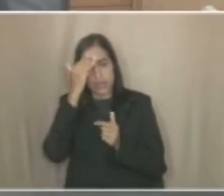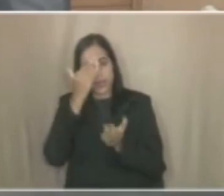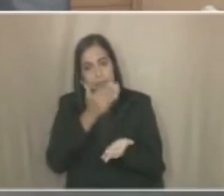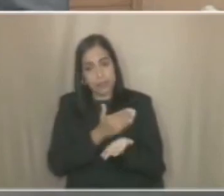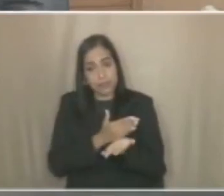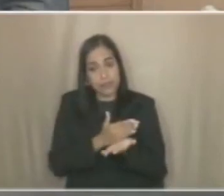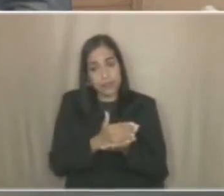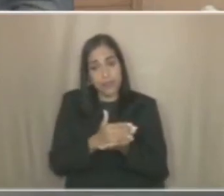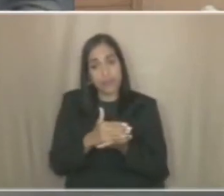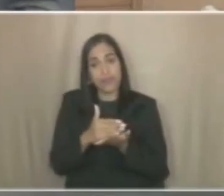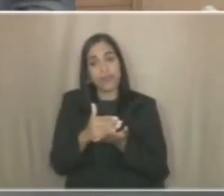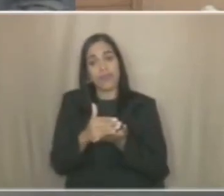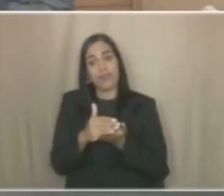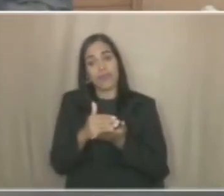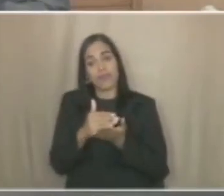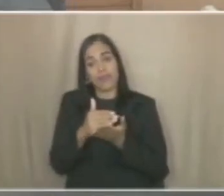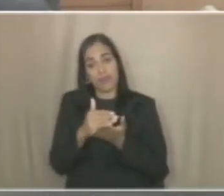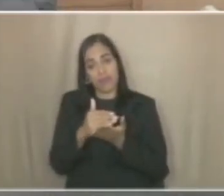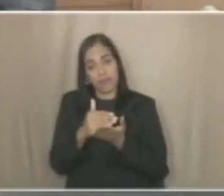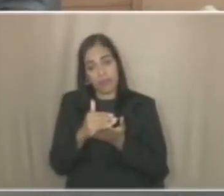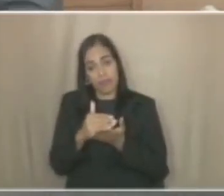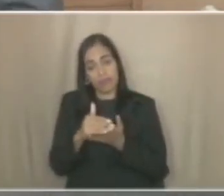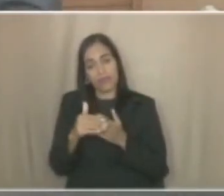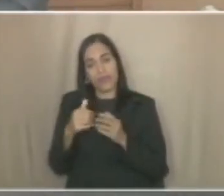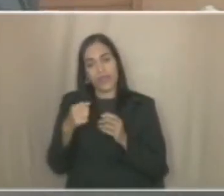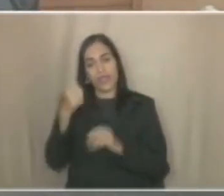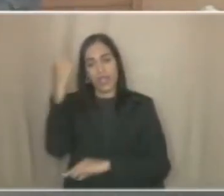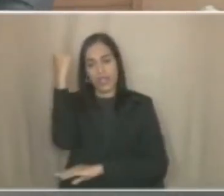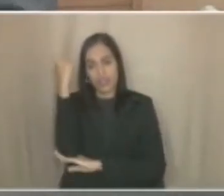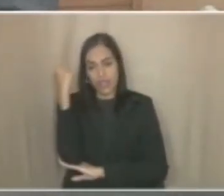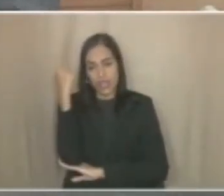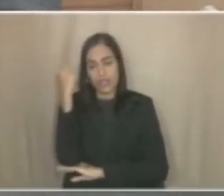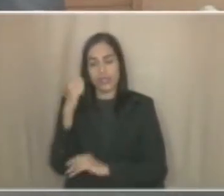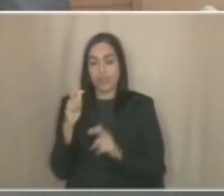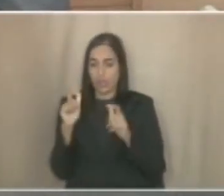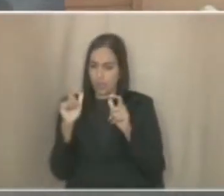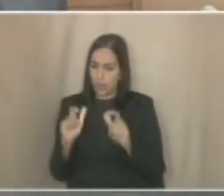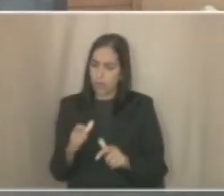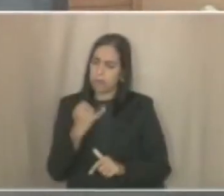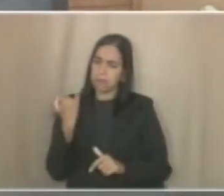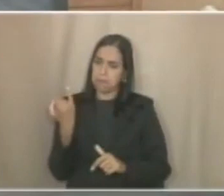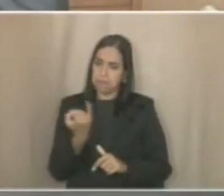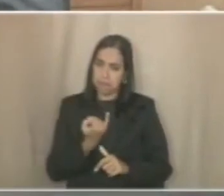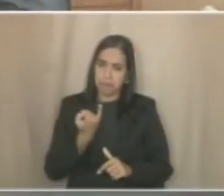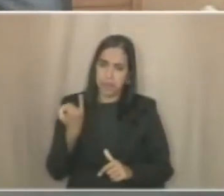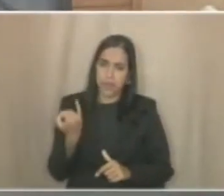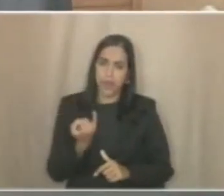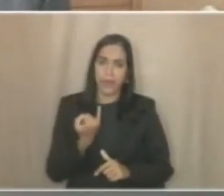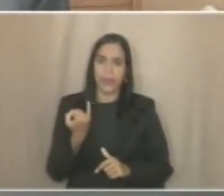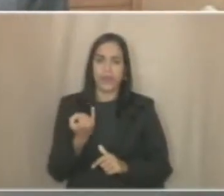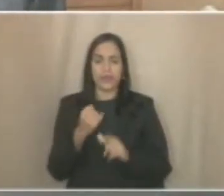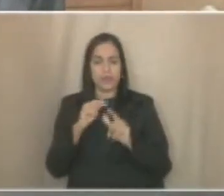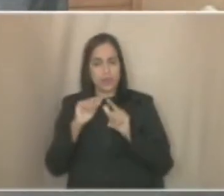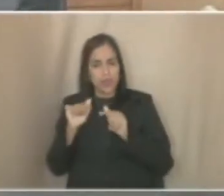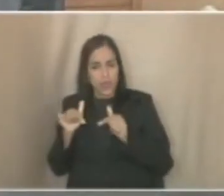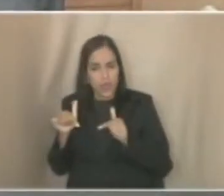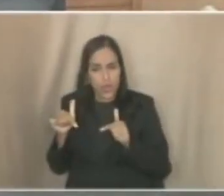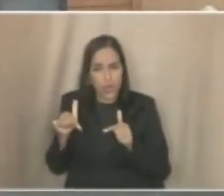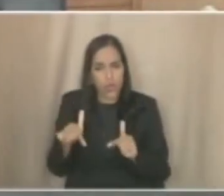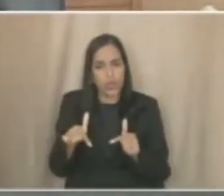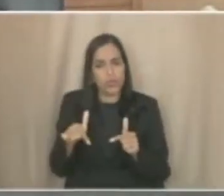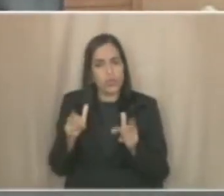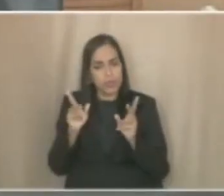partir daquele daquela resistência que foi feita naquele lugar tão importante muitas lutas